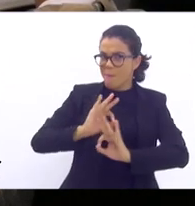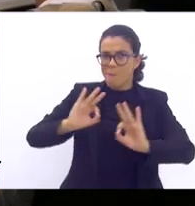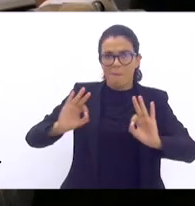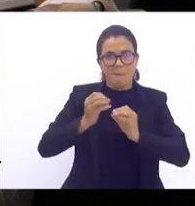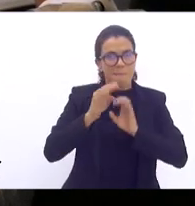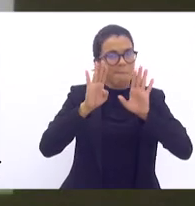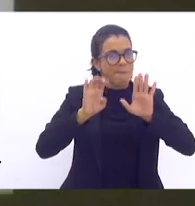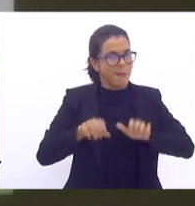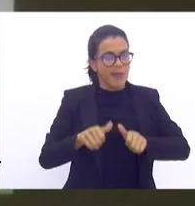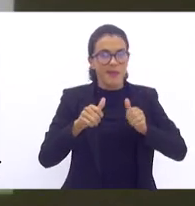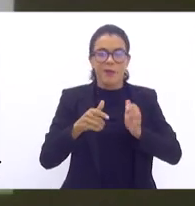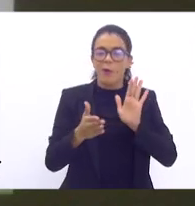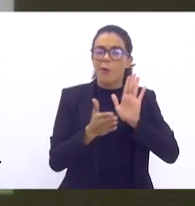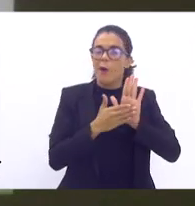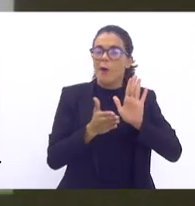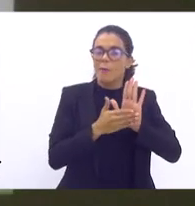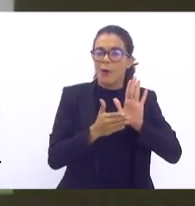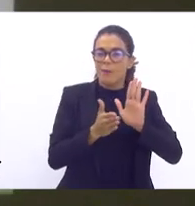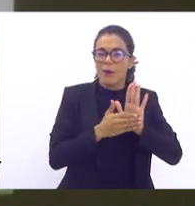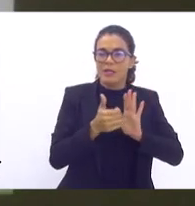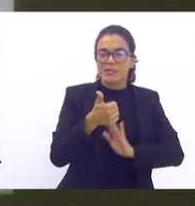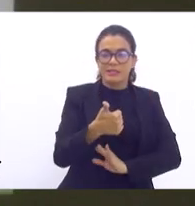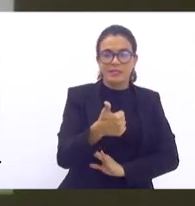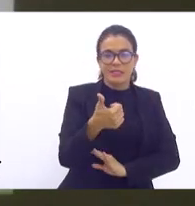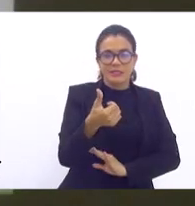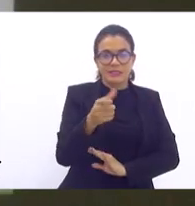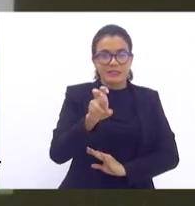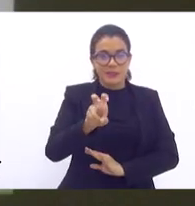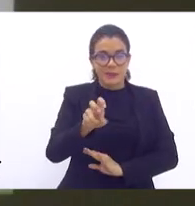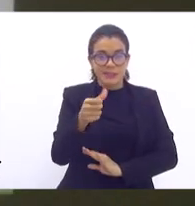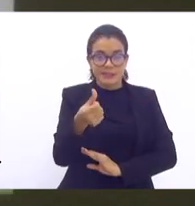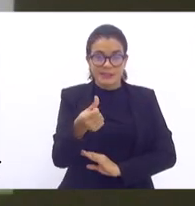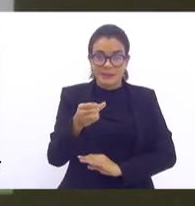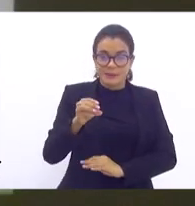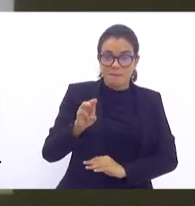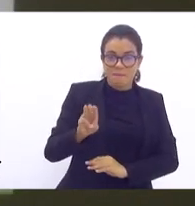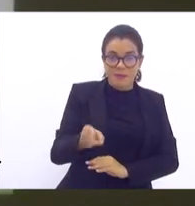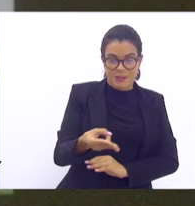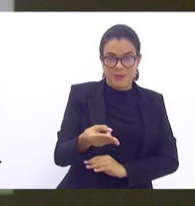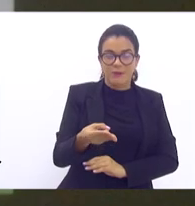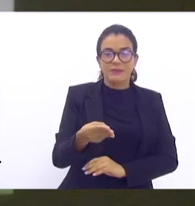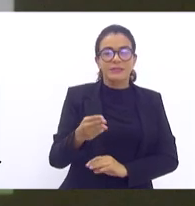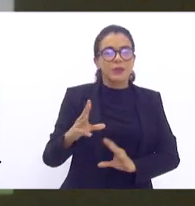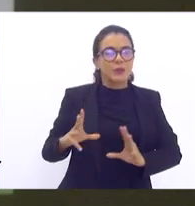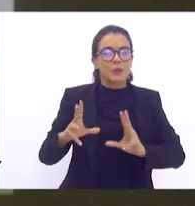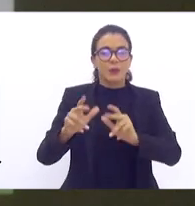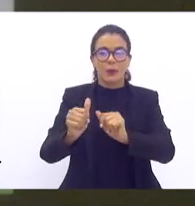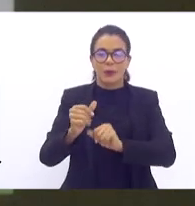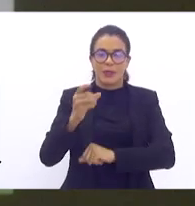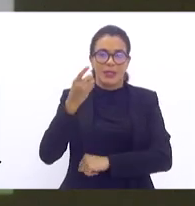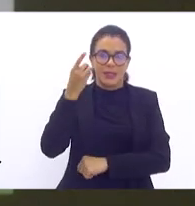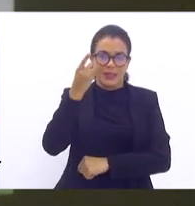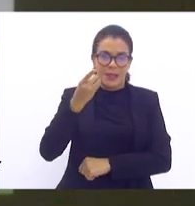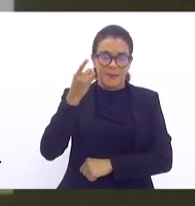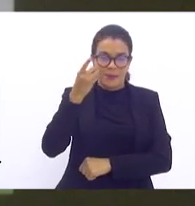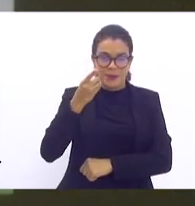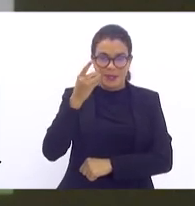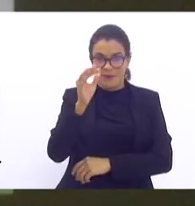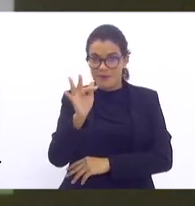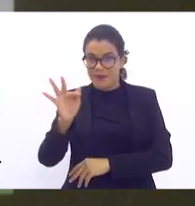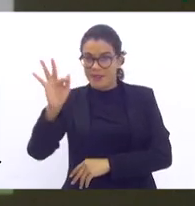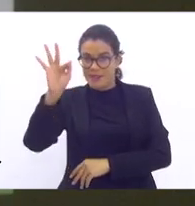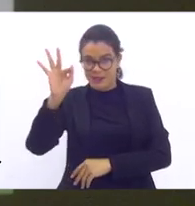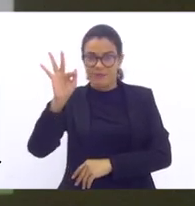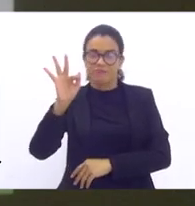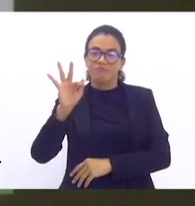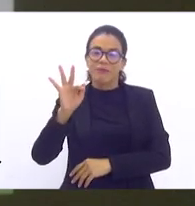Começando na Proposta com 156 milhões de reais e agora todos os deputados federais e senadores que fazem o orçamento